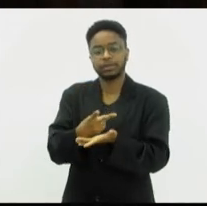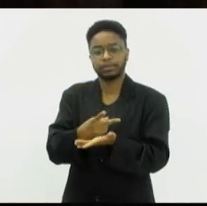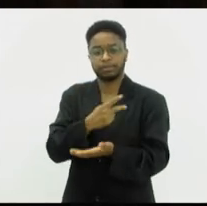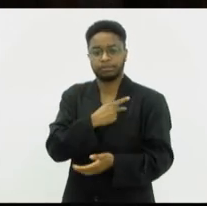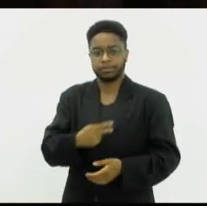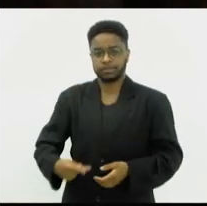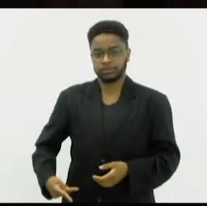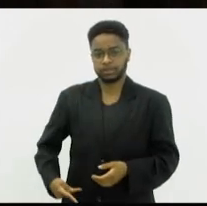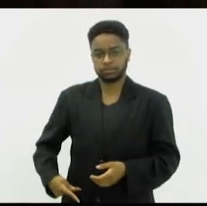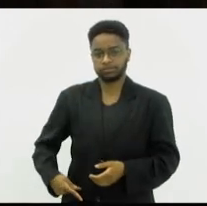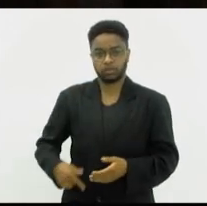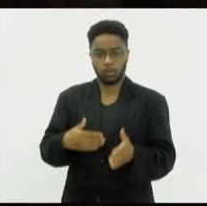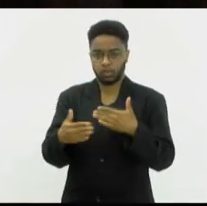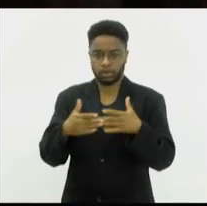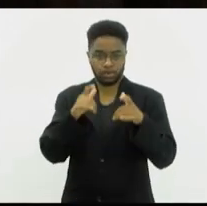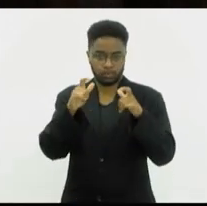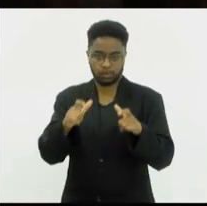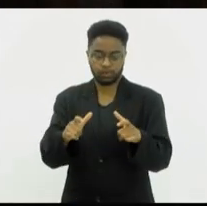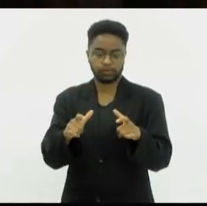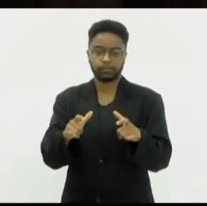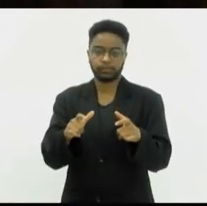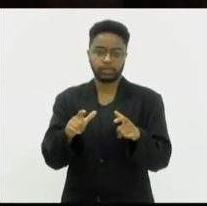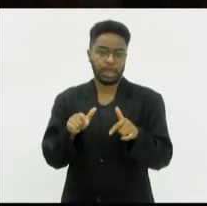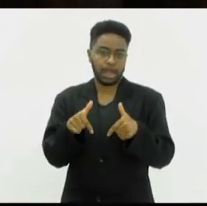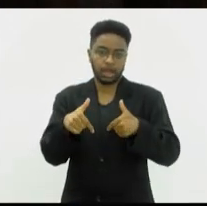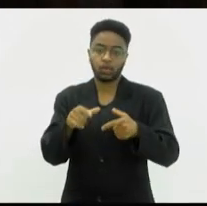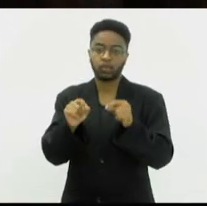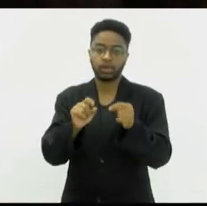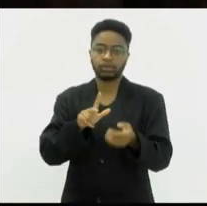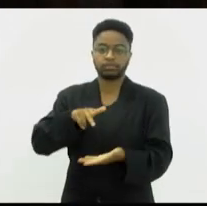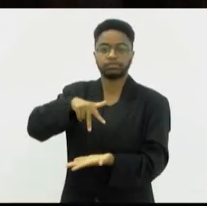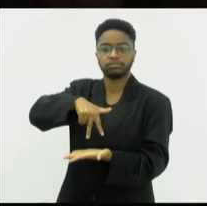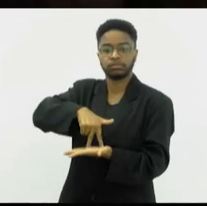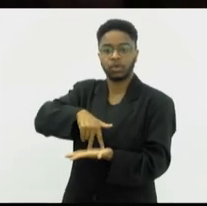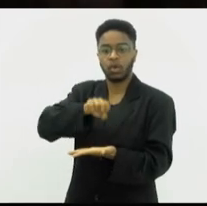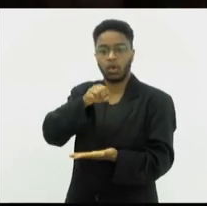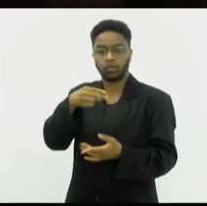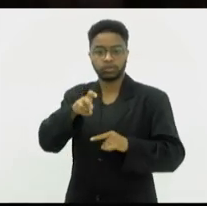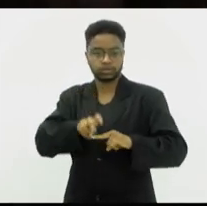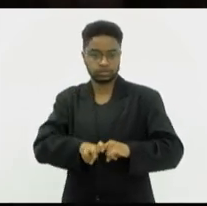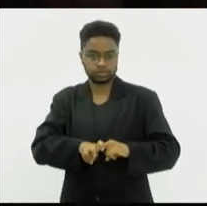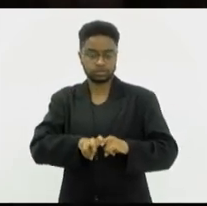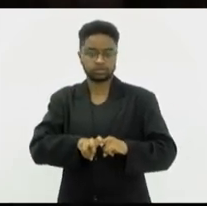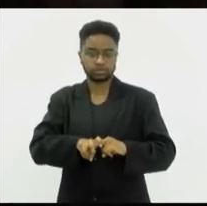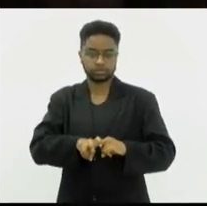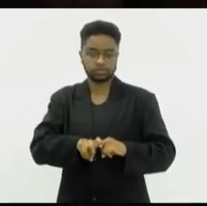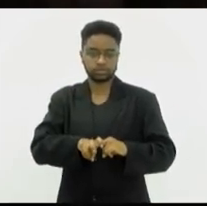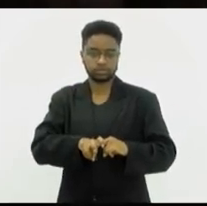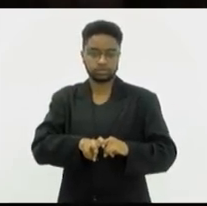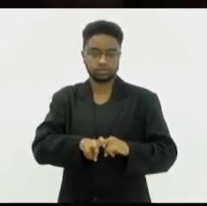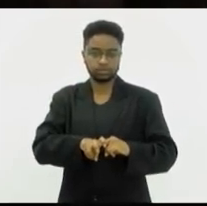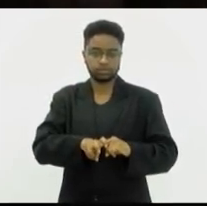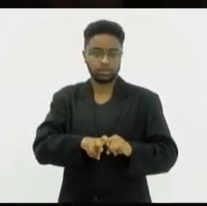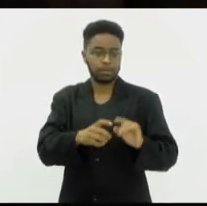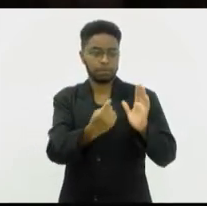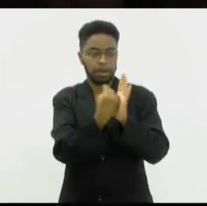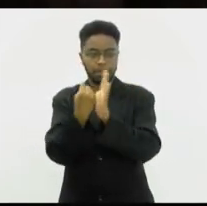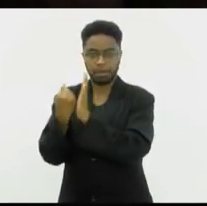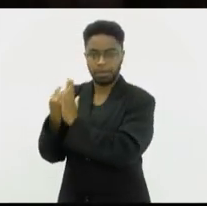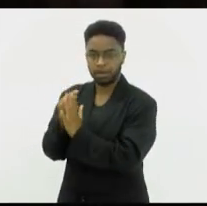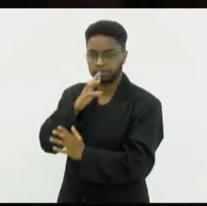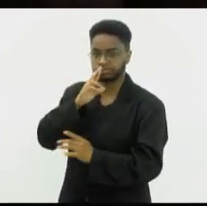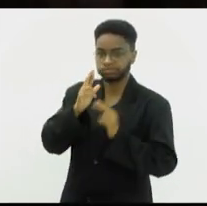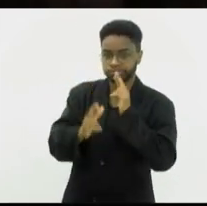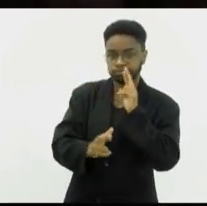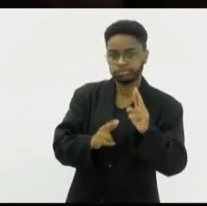lugar do mundo, fazem, que é num púlpito ou sentado, atendendo às perguntas, o Lula